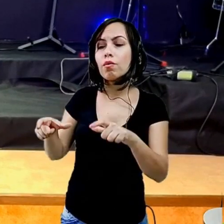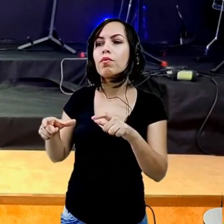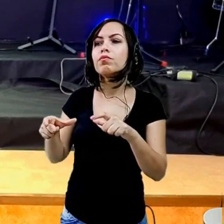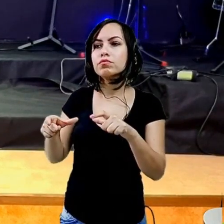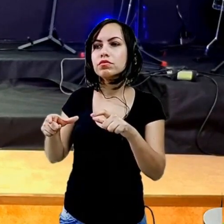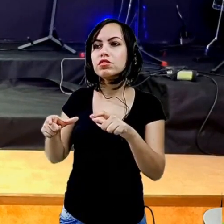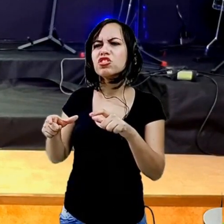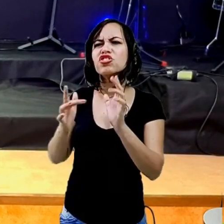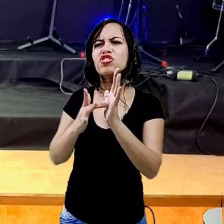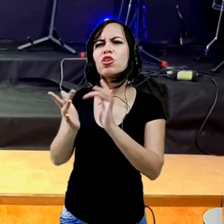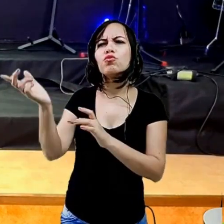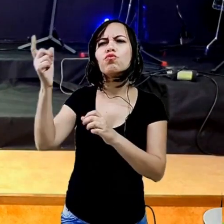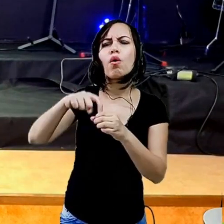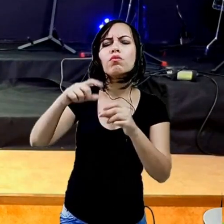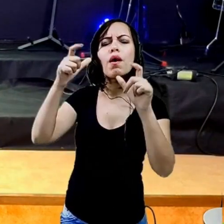ia voltar,